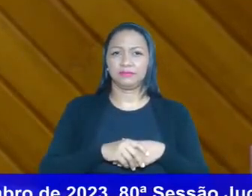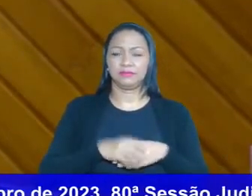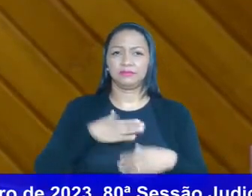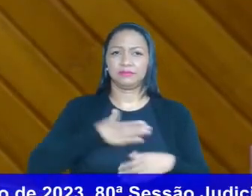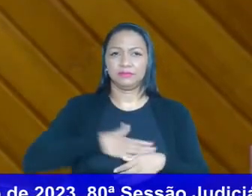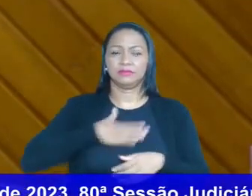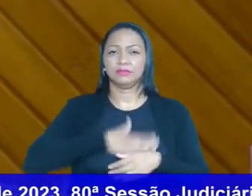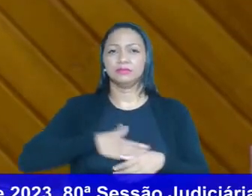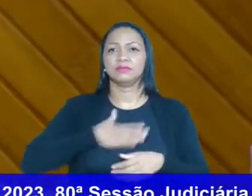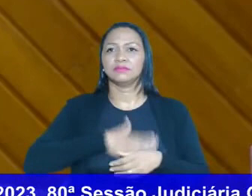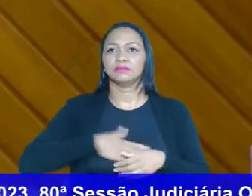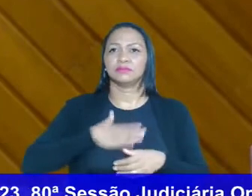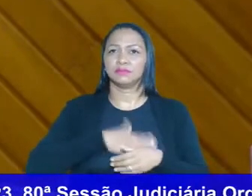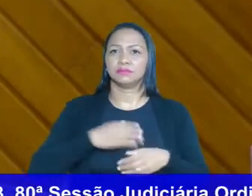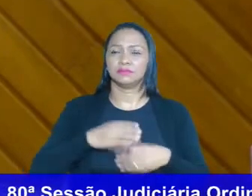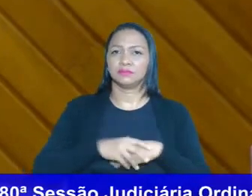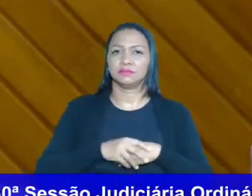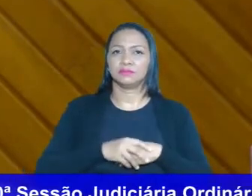gostaria